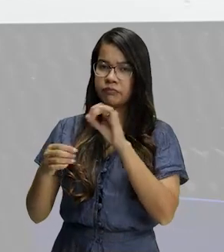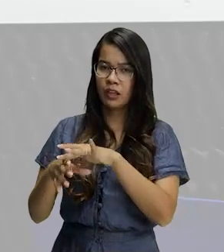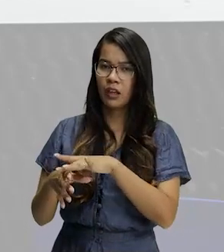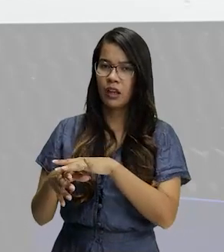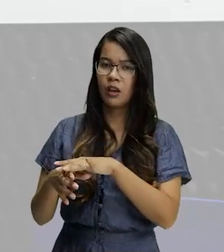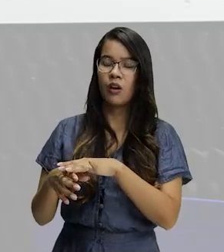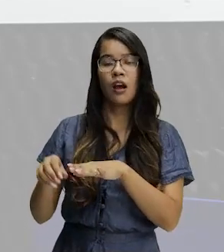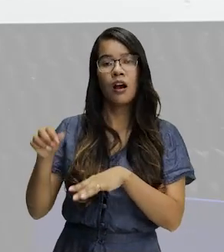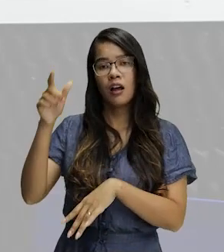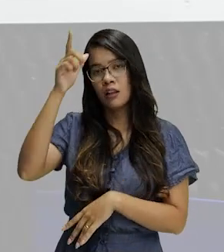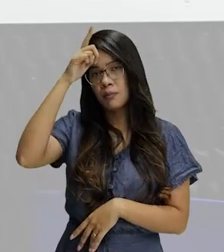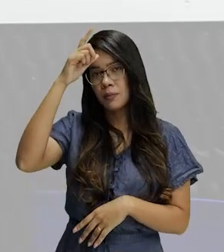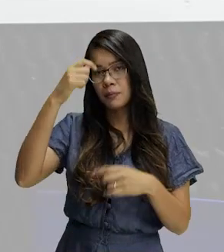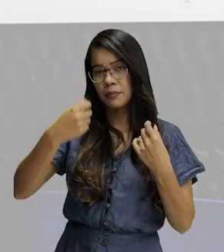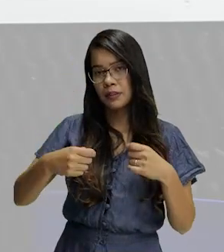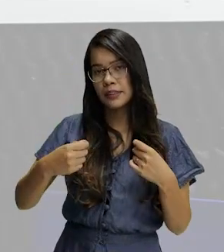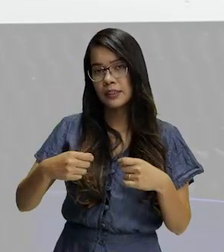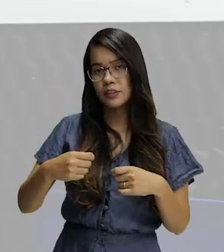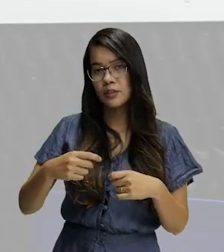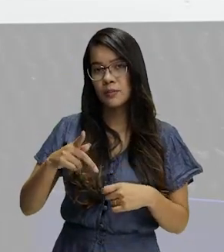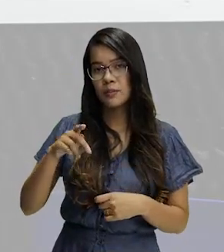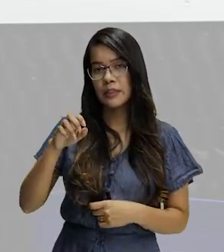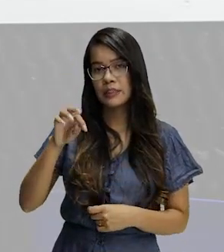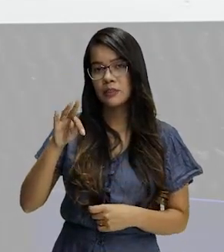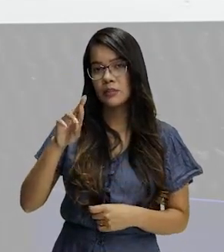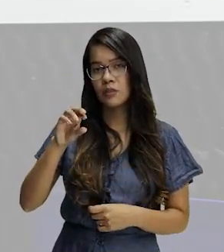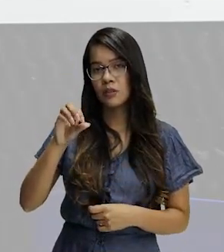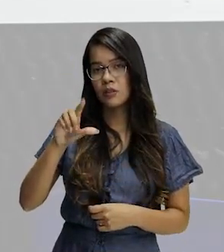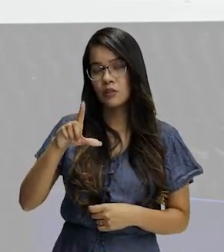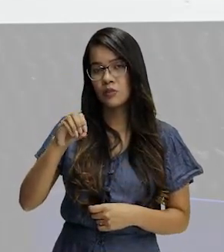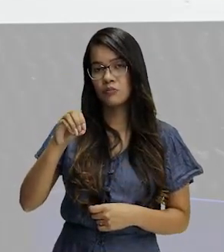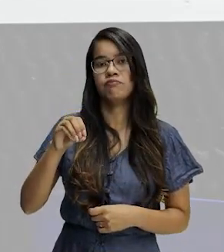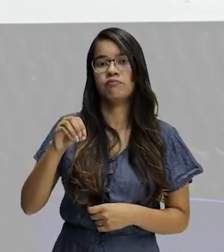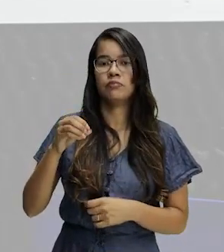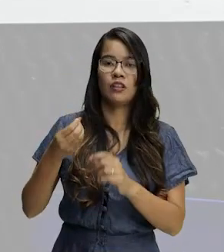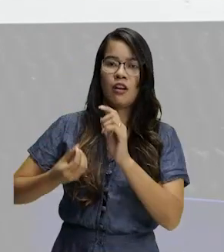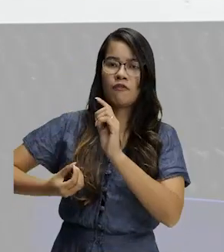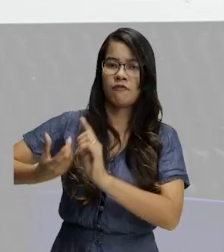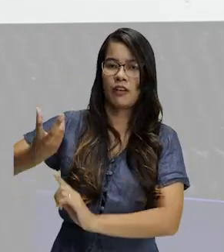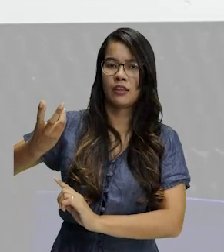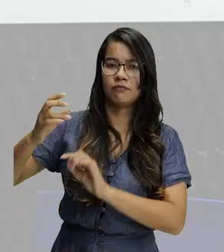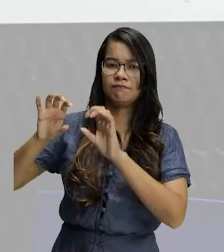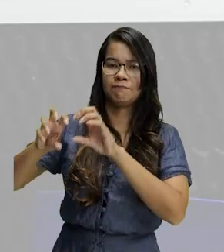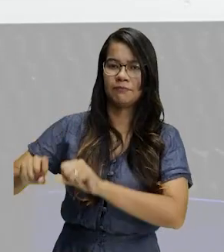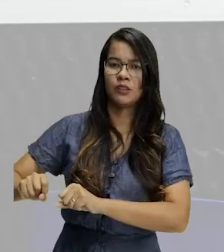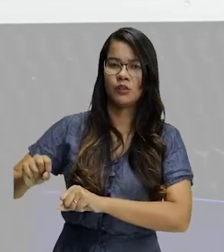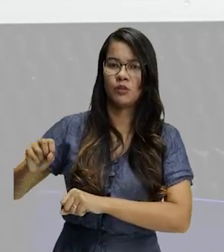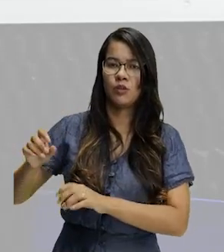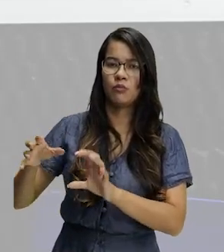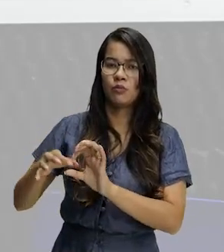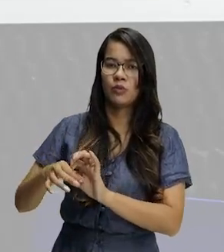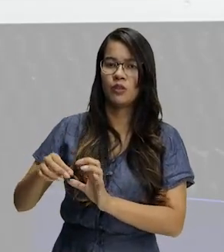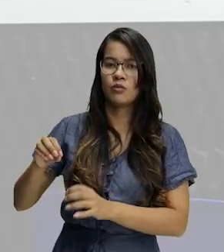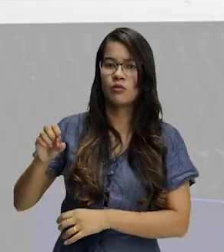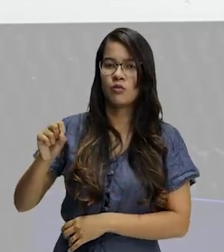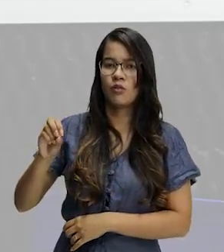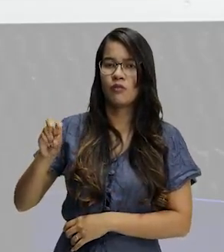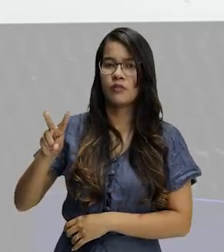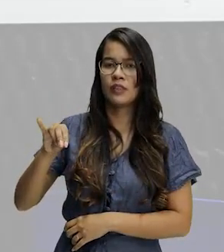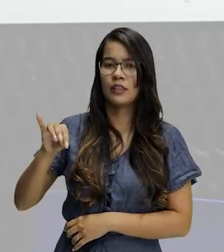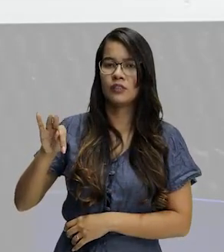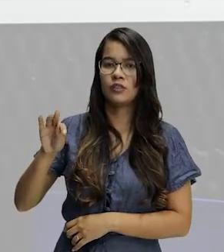de petróleo, invadem a União Soviética, quebra o pacto de não agressão, e aí você tem a entrada da